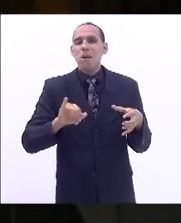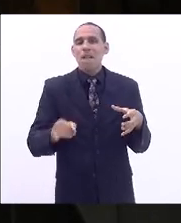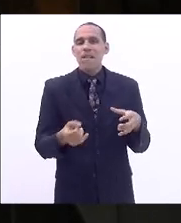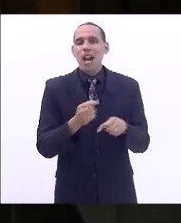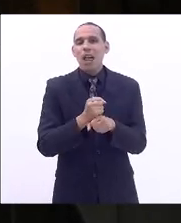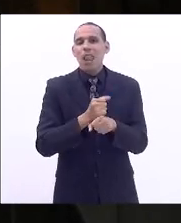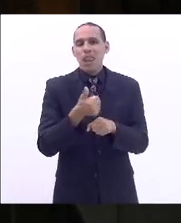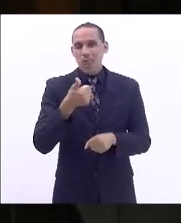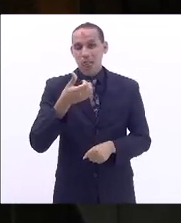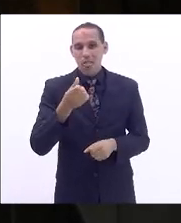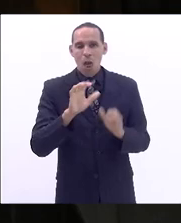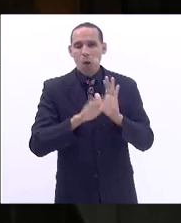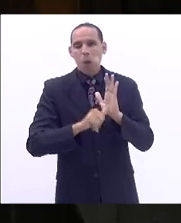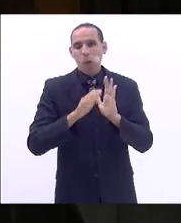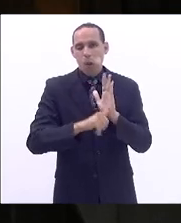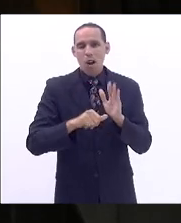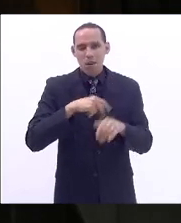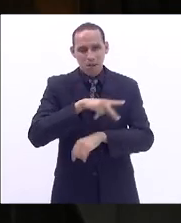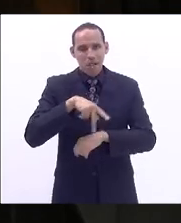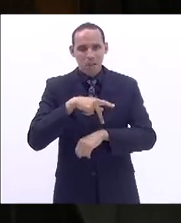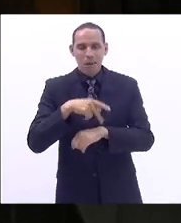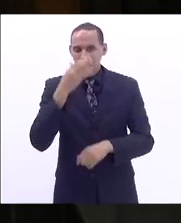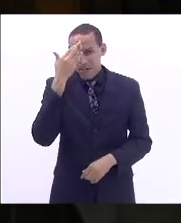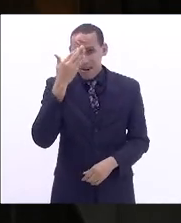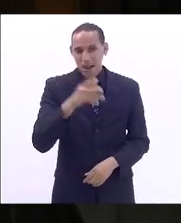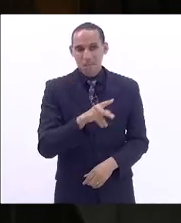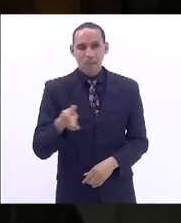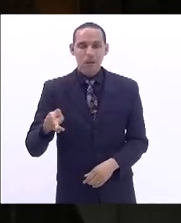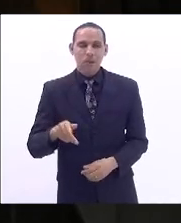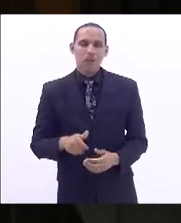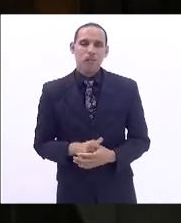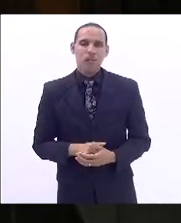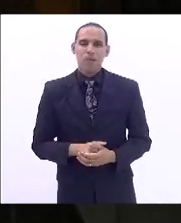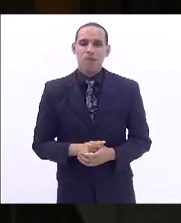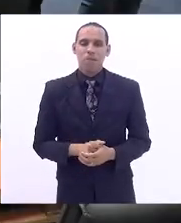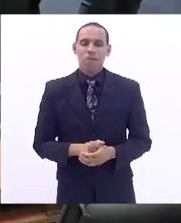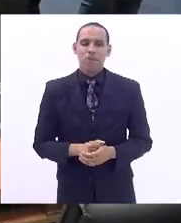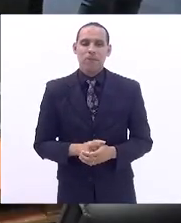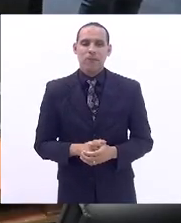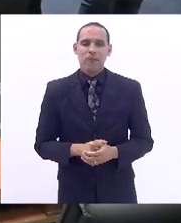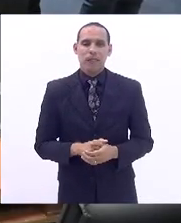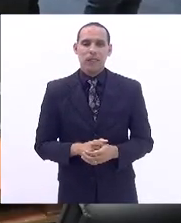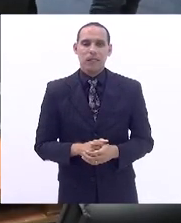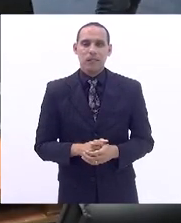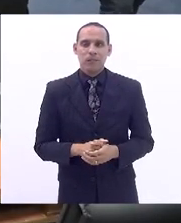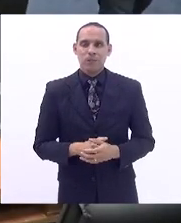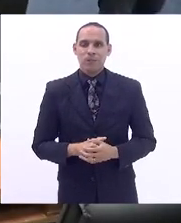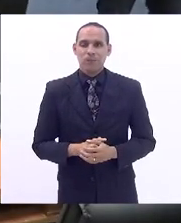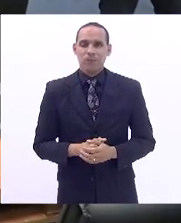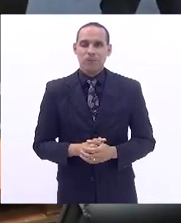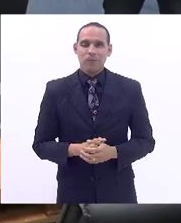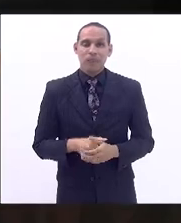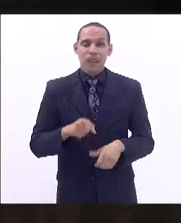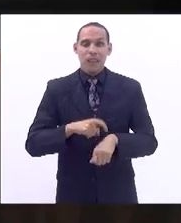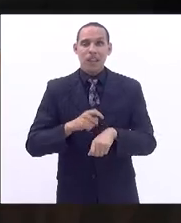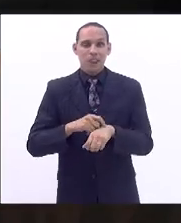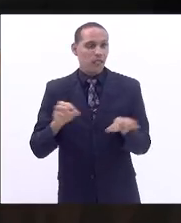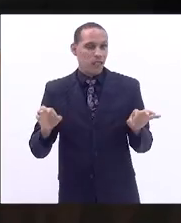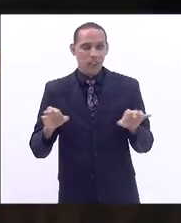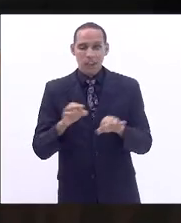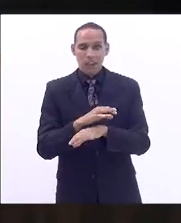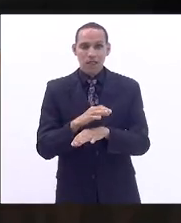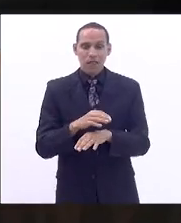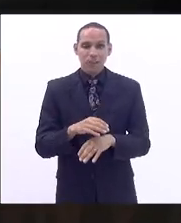16 anos Roubaram o nosso país muito obrigado presidente o esgotado o tempo